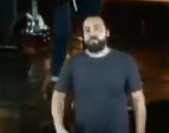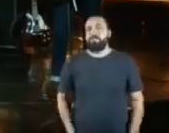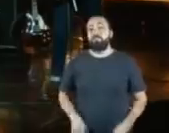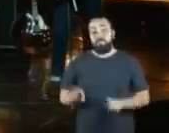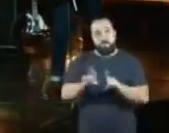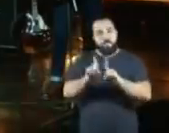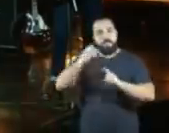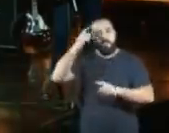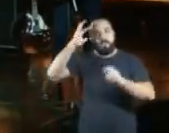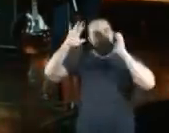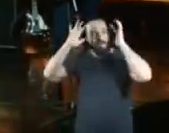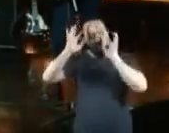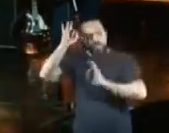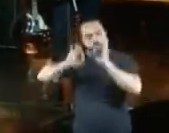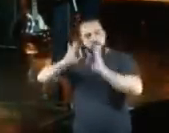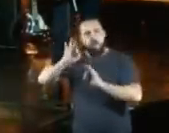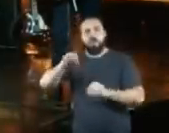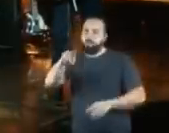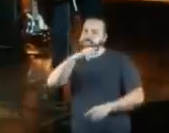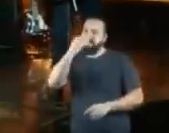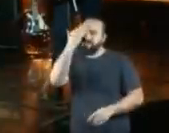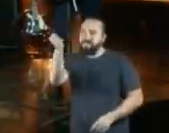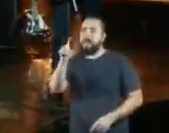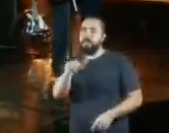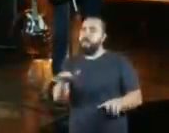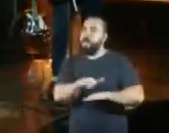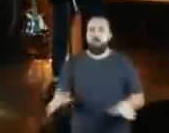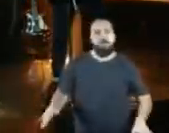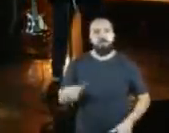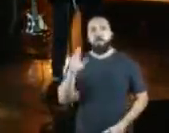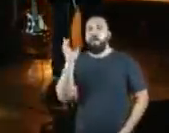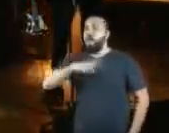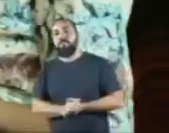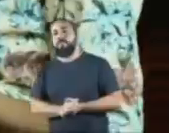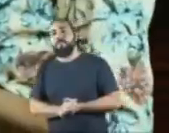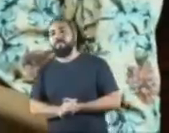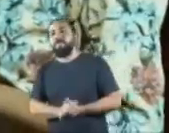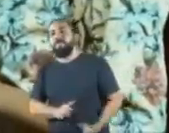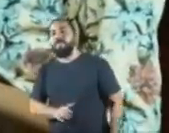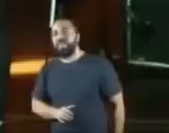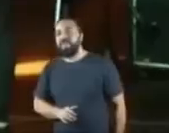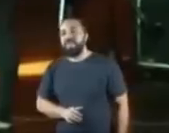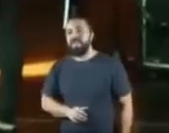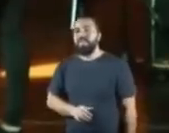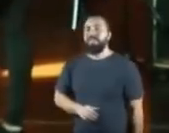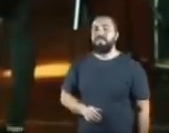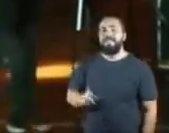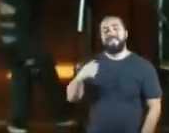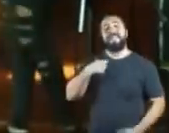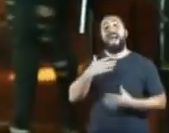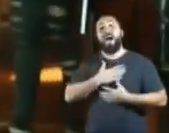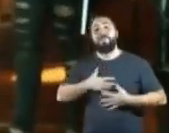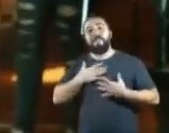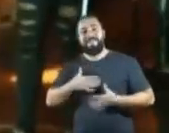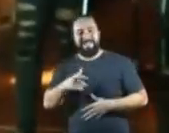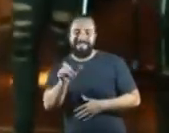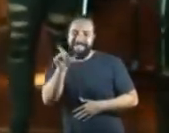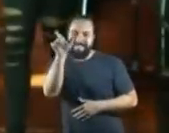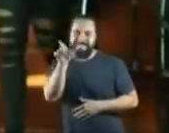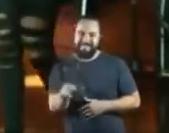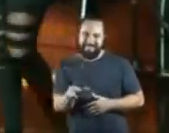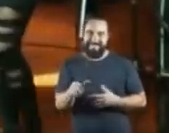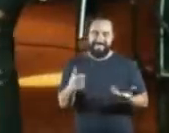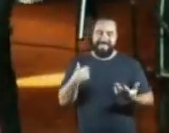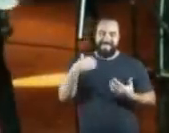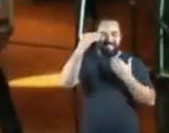bolar uma ideia e passar a visão, que vocês sabem que é isso, né? Resistência. Um prazer enorme, mal sempre. Eu que agradeço.